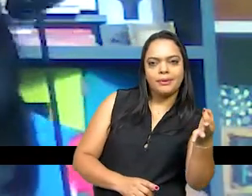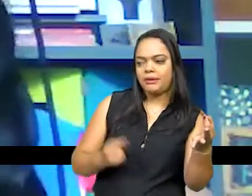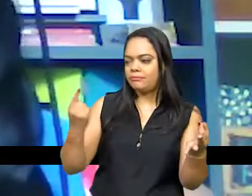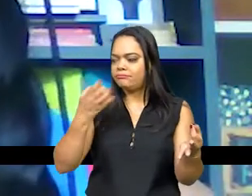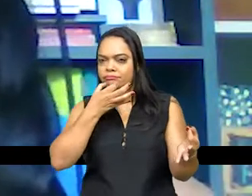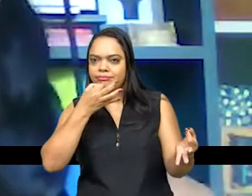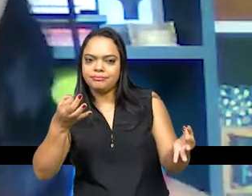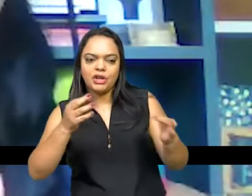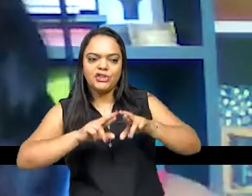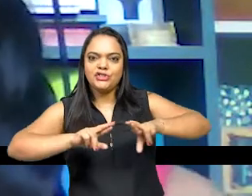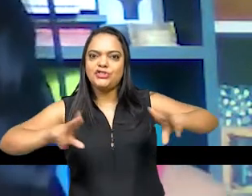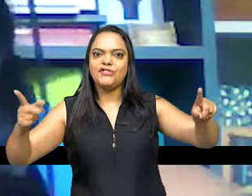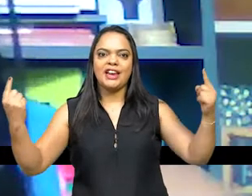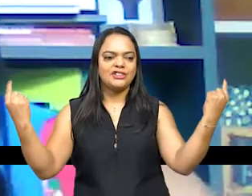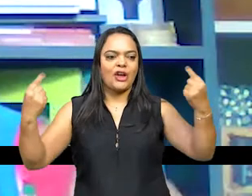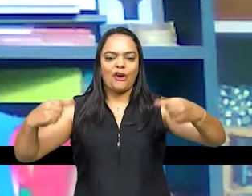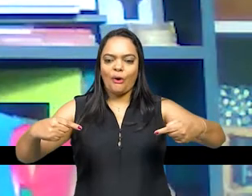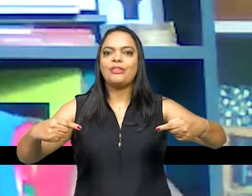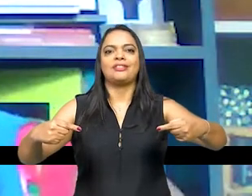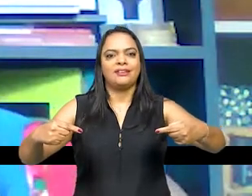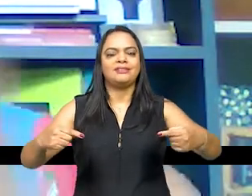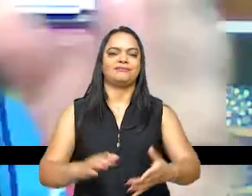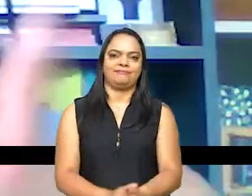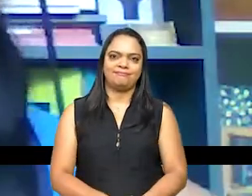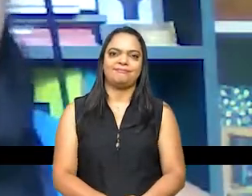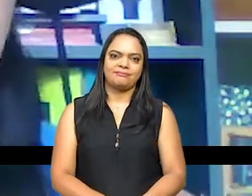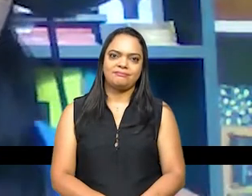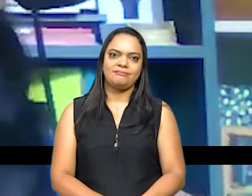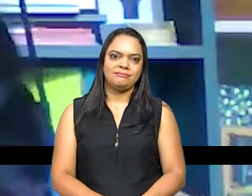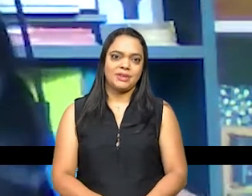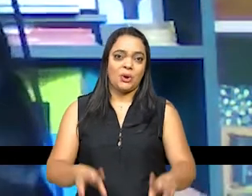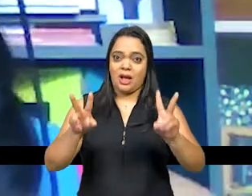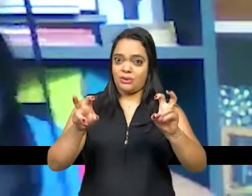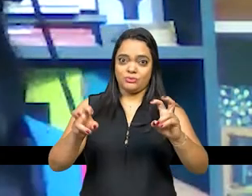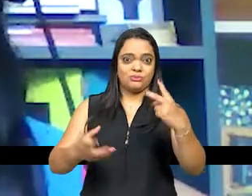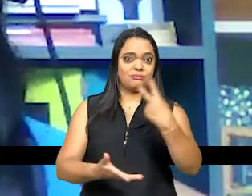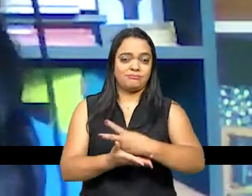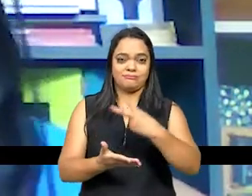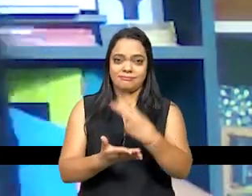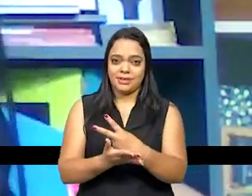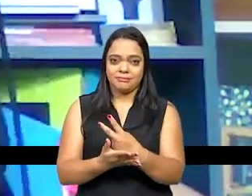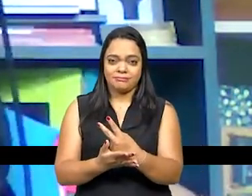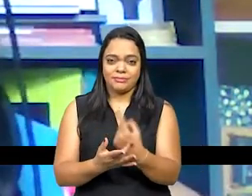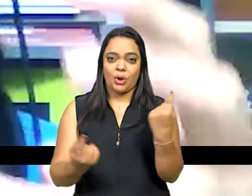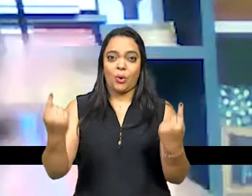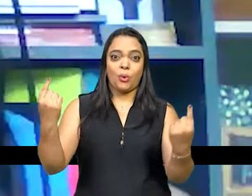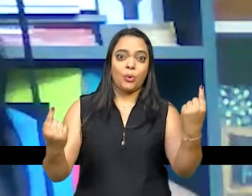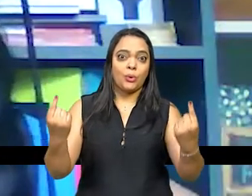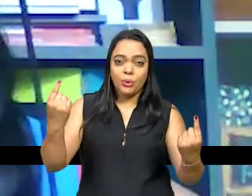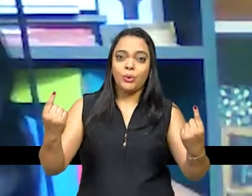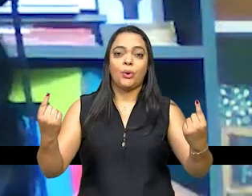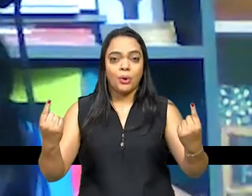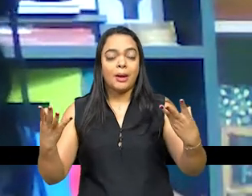em alguns momentos, o oposto da visão do outro, sobre o mesmo tema, e ambos com uma trajetória de